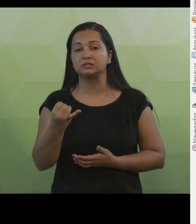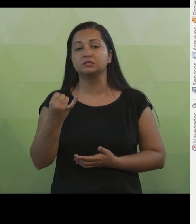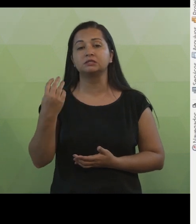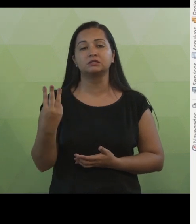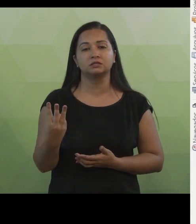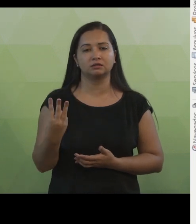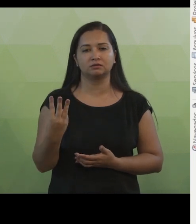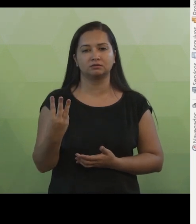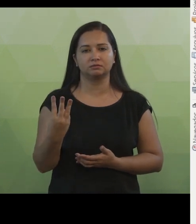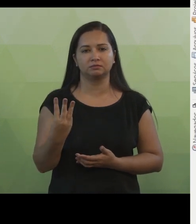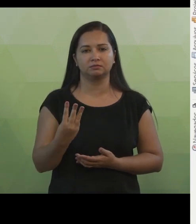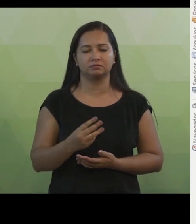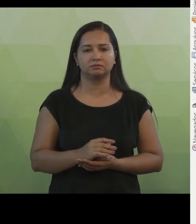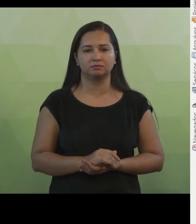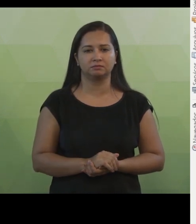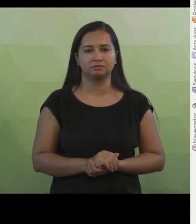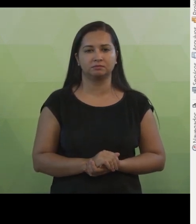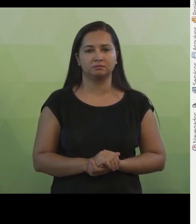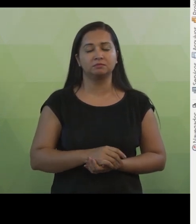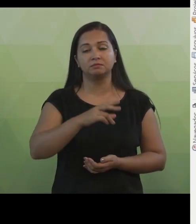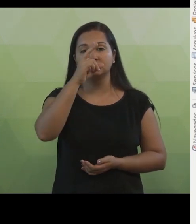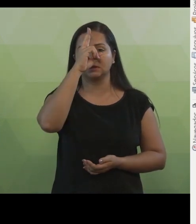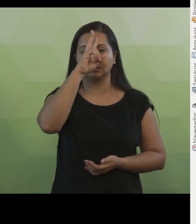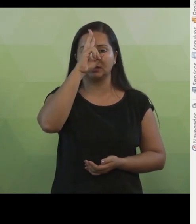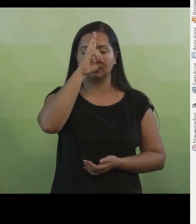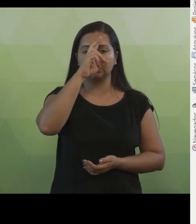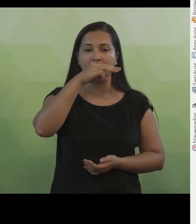Vou copiar aqui para facilitar.